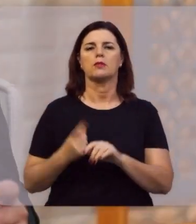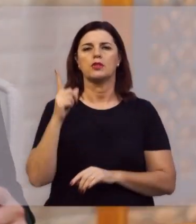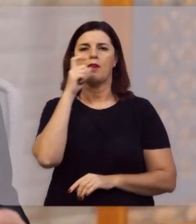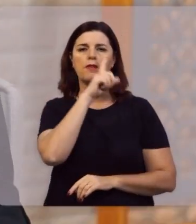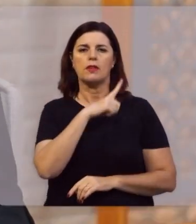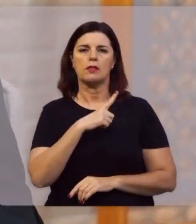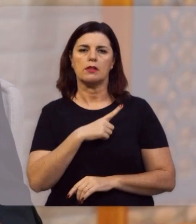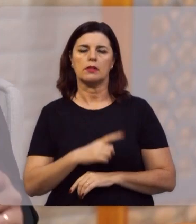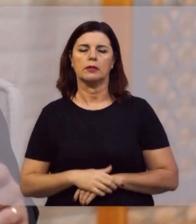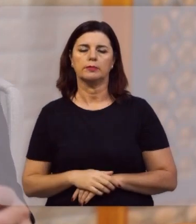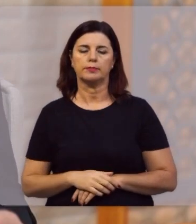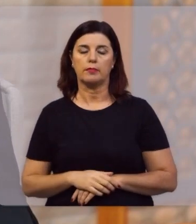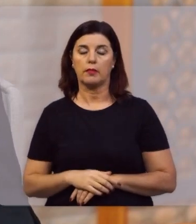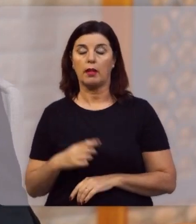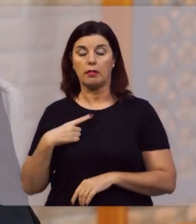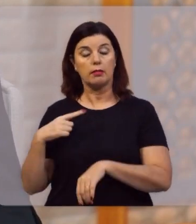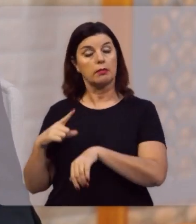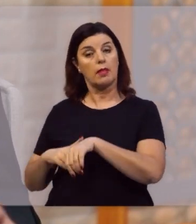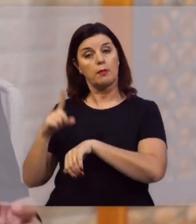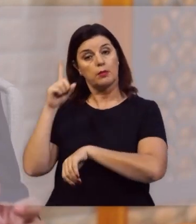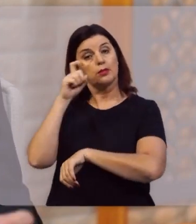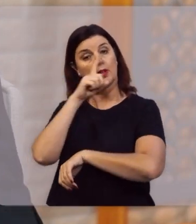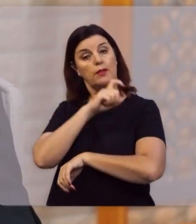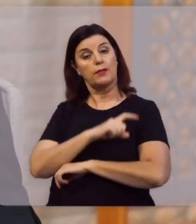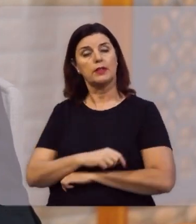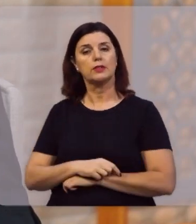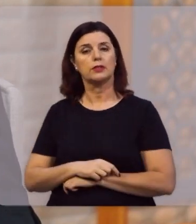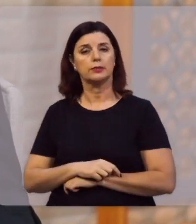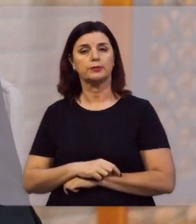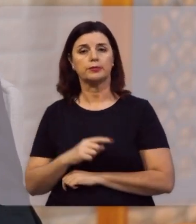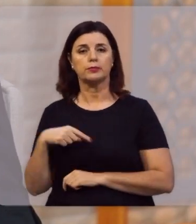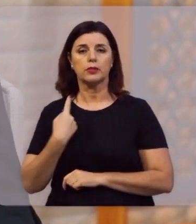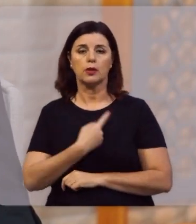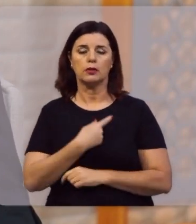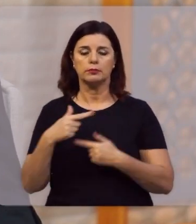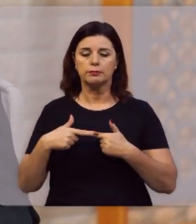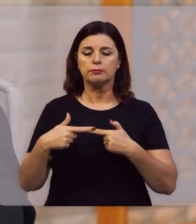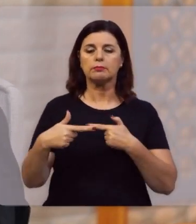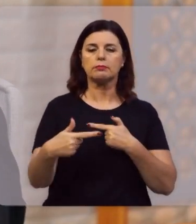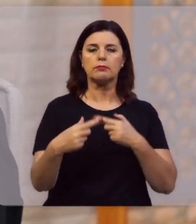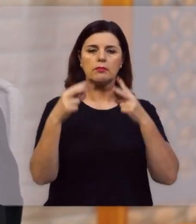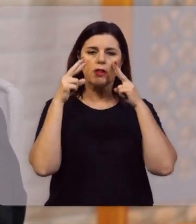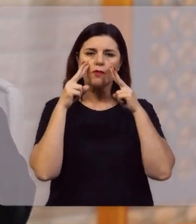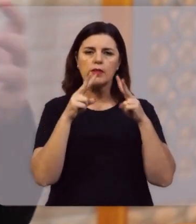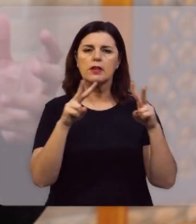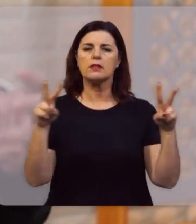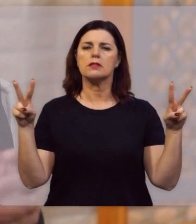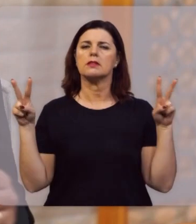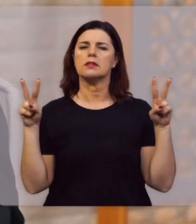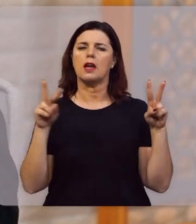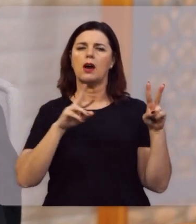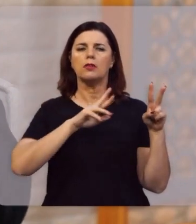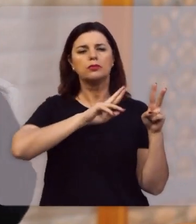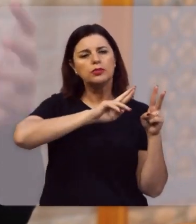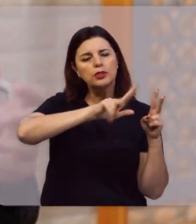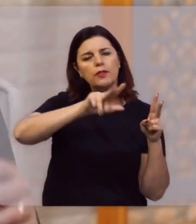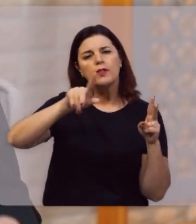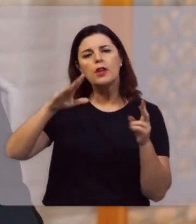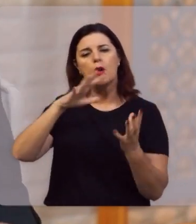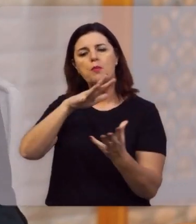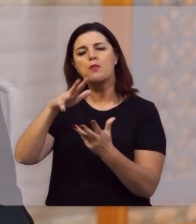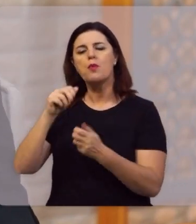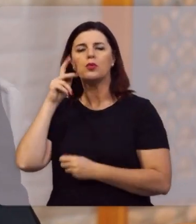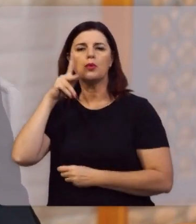E por falar em tempo desafiador como nós temos aí uma visão tão polarizada do